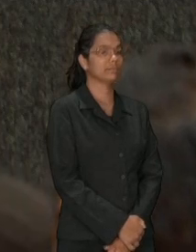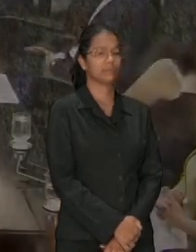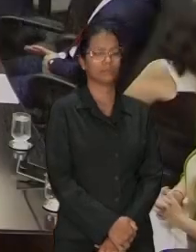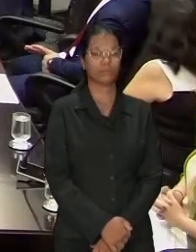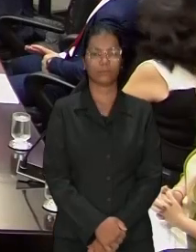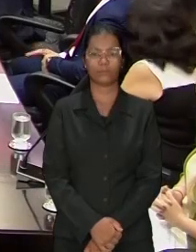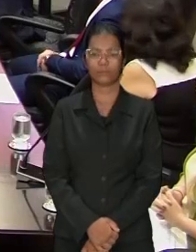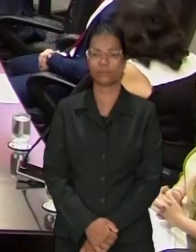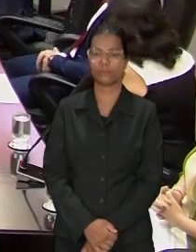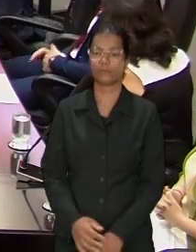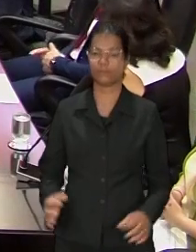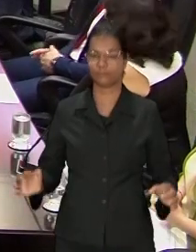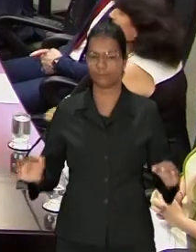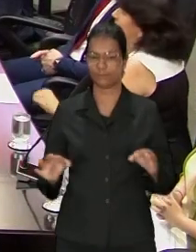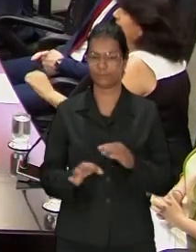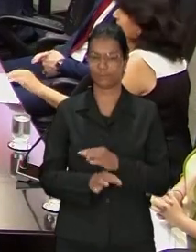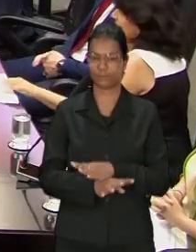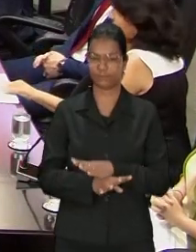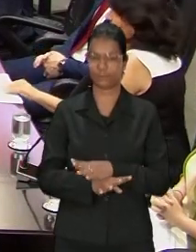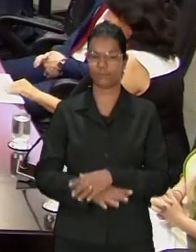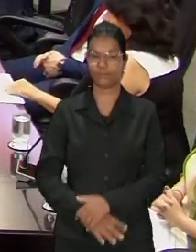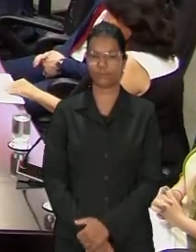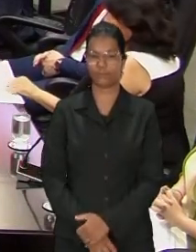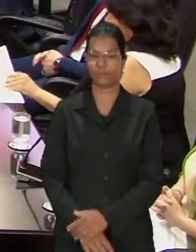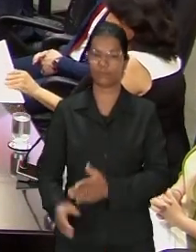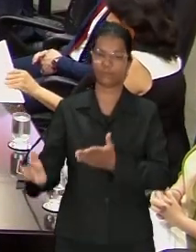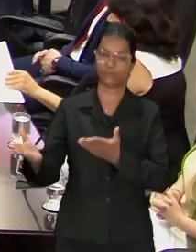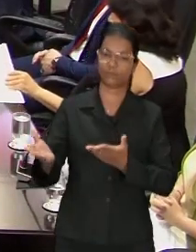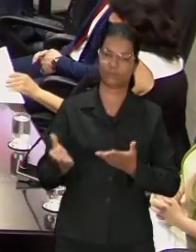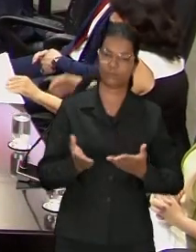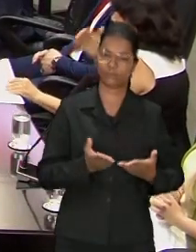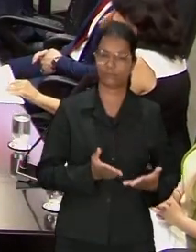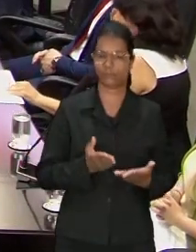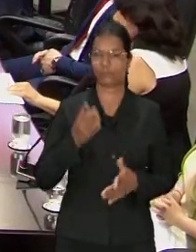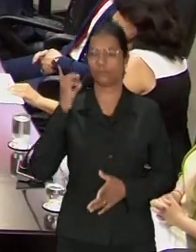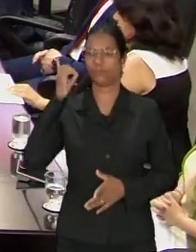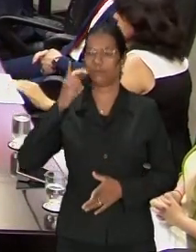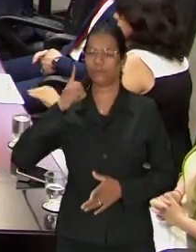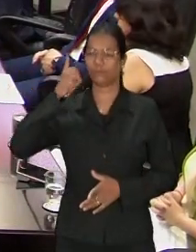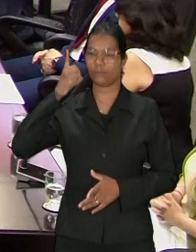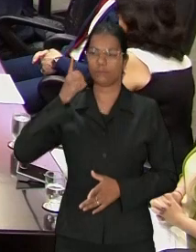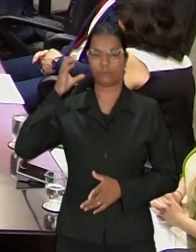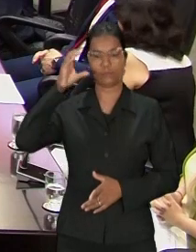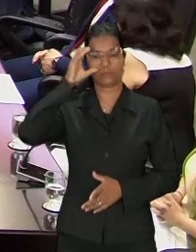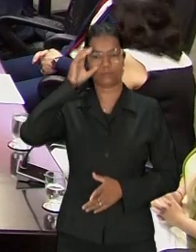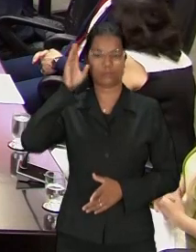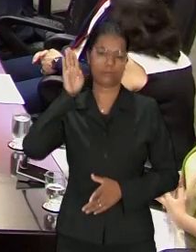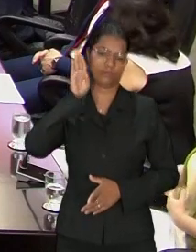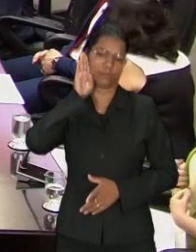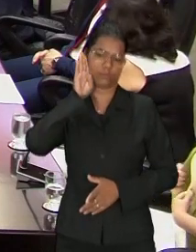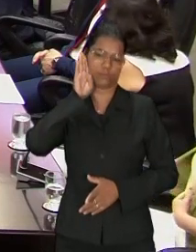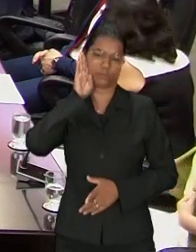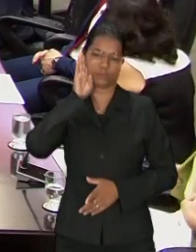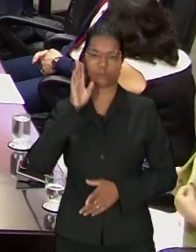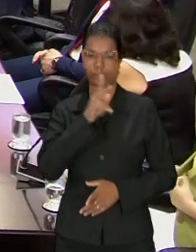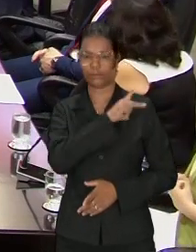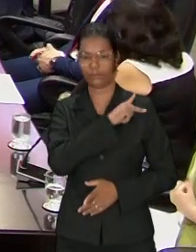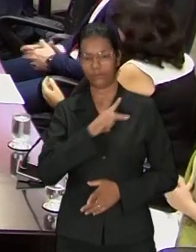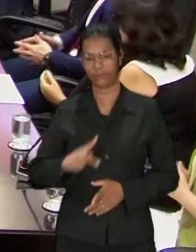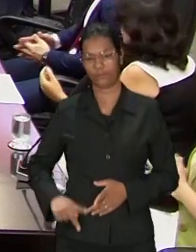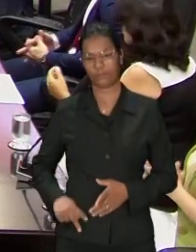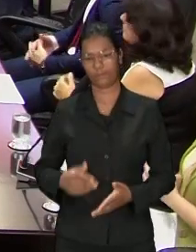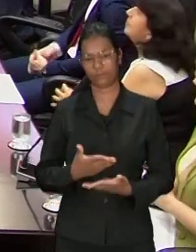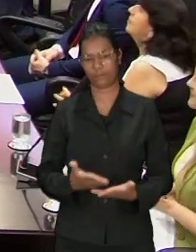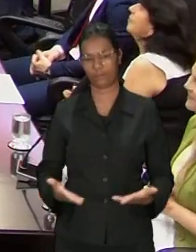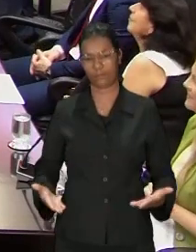Encerradas as entregas, presidente, convidamos o eminente deputado Eduardo Botelho, presidente desse parlamento,